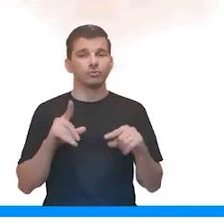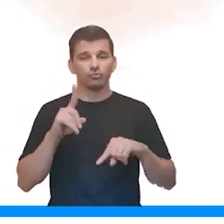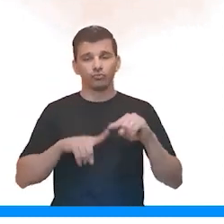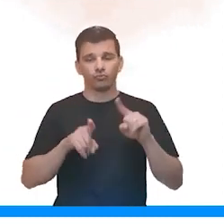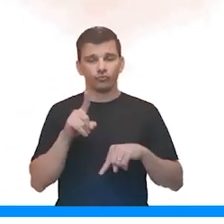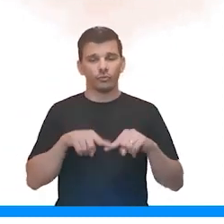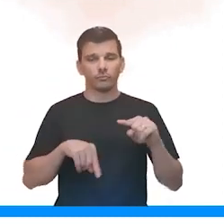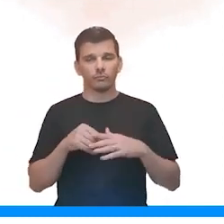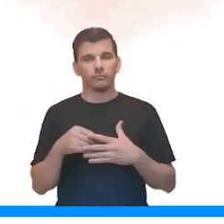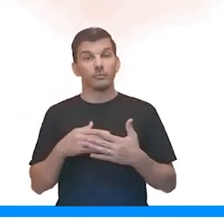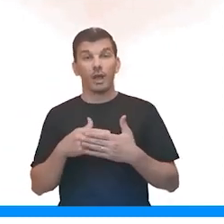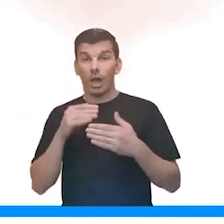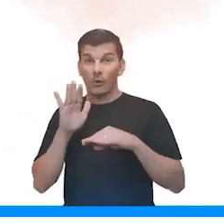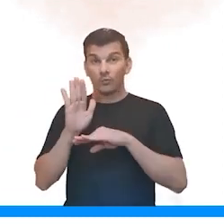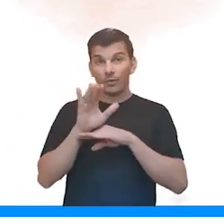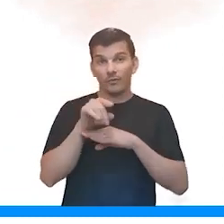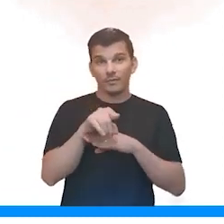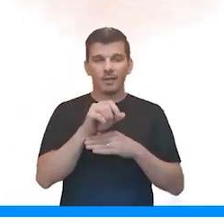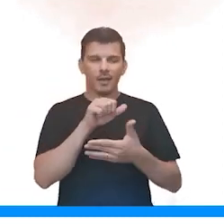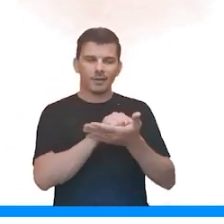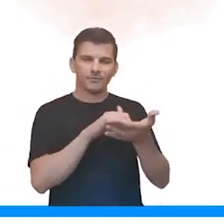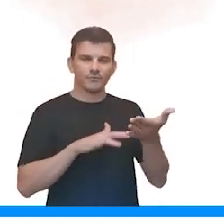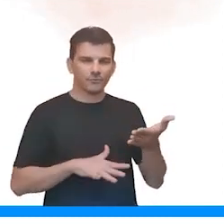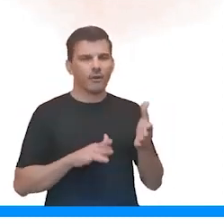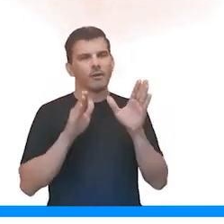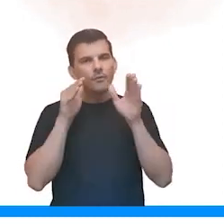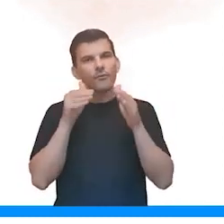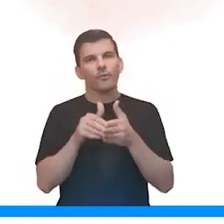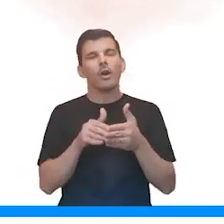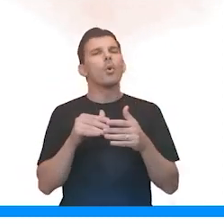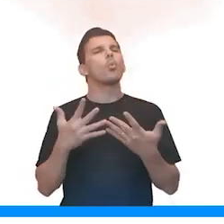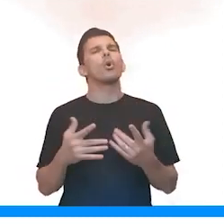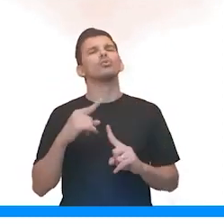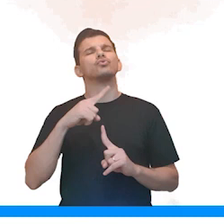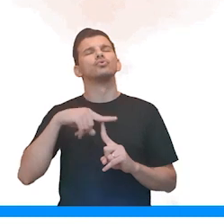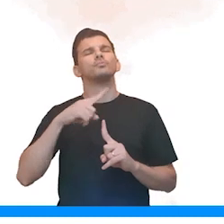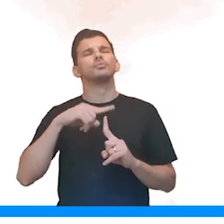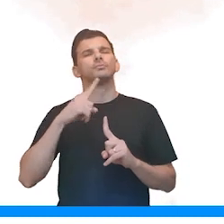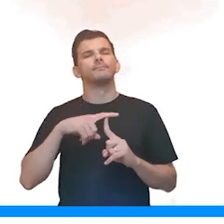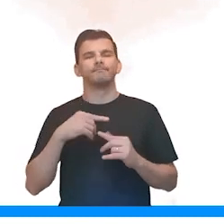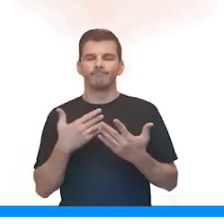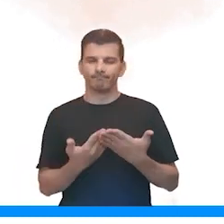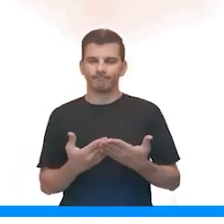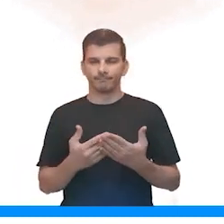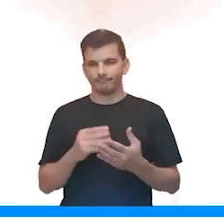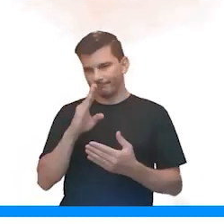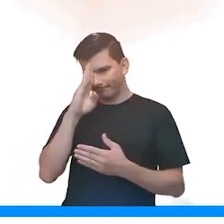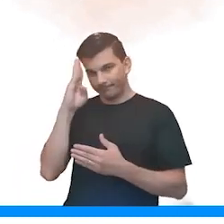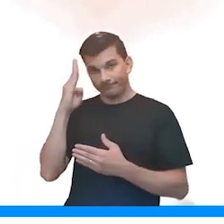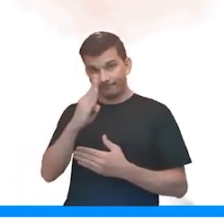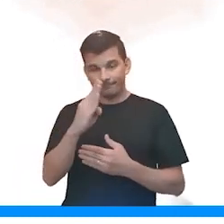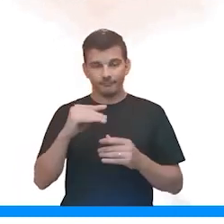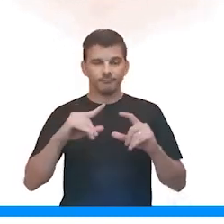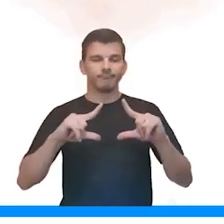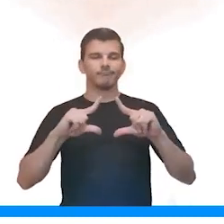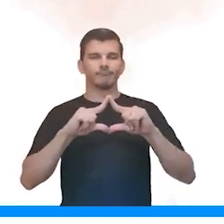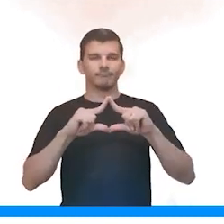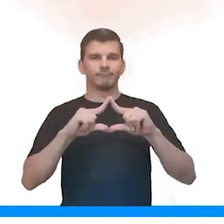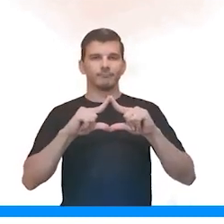lado. Então, tudo depende da forma geométrica. Para ajudar vocês, os exercícios trabalham bastante com quais formas